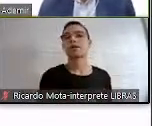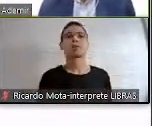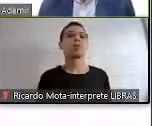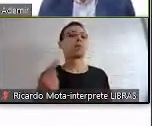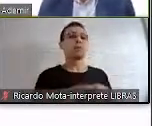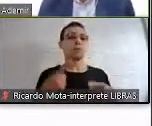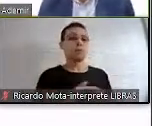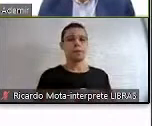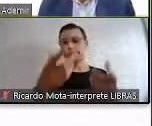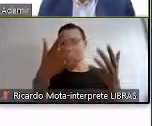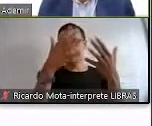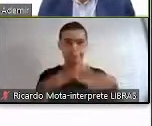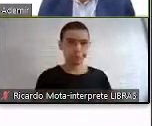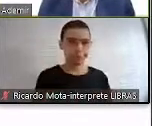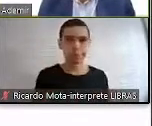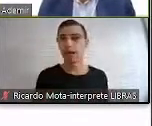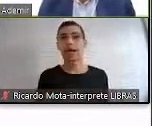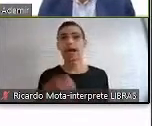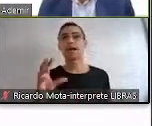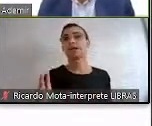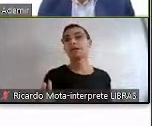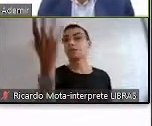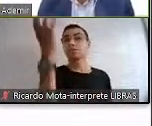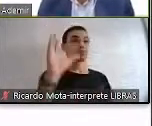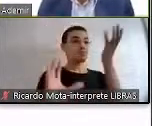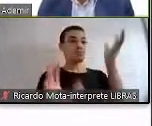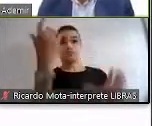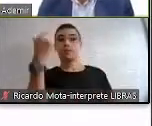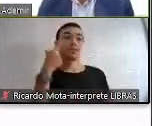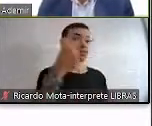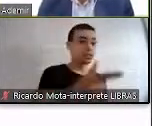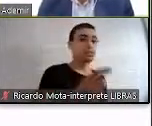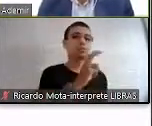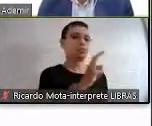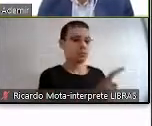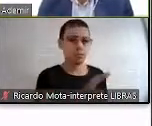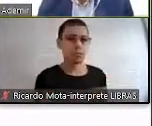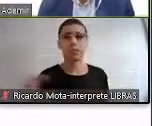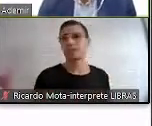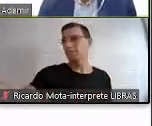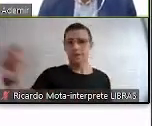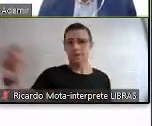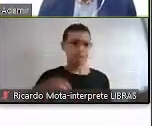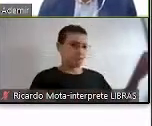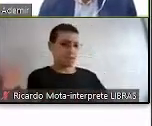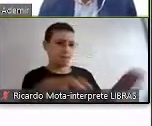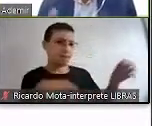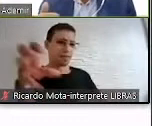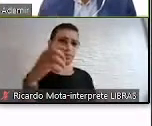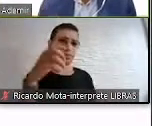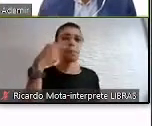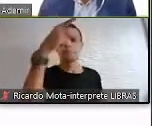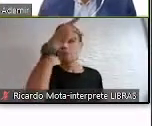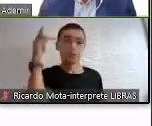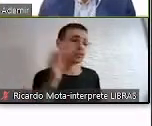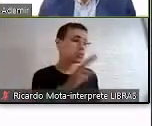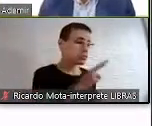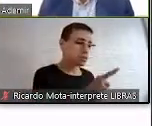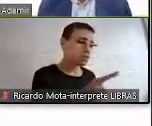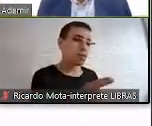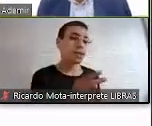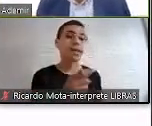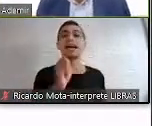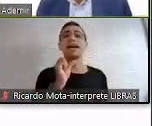dessa queda, desse desabamento. Aí são ouvidos especialistas, ensaios de laboratório, rever os projetos, por